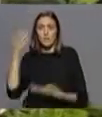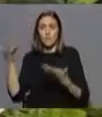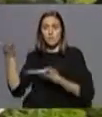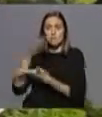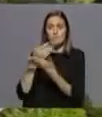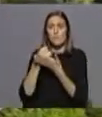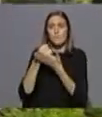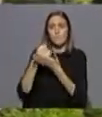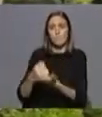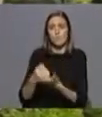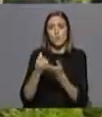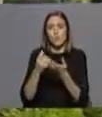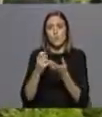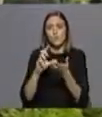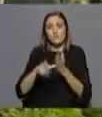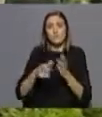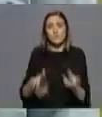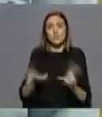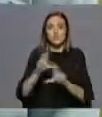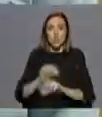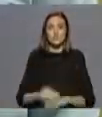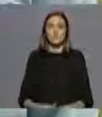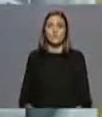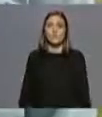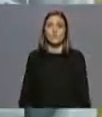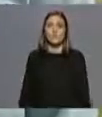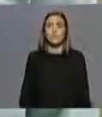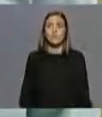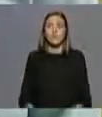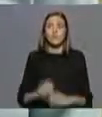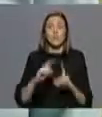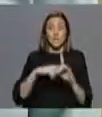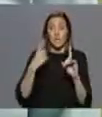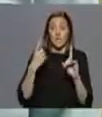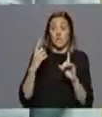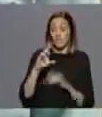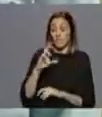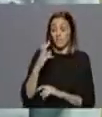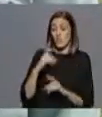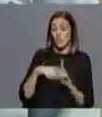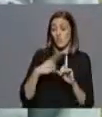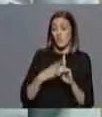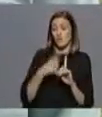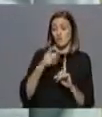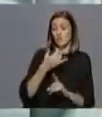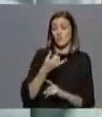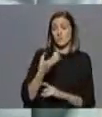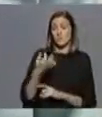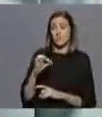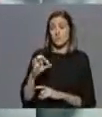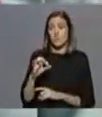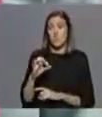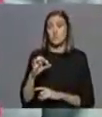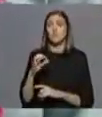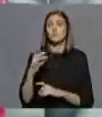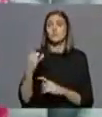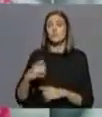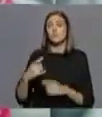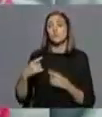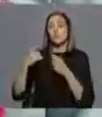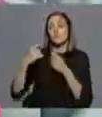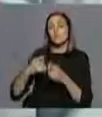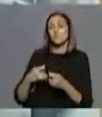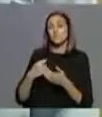projetos. Na região, em final de 2018, existiam 40 intenções de investimento estrangeiro, num